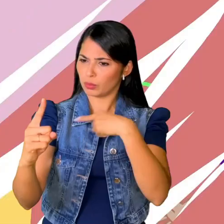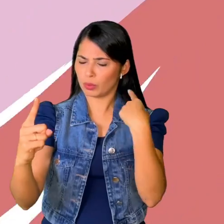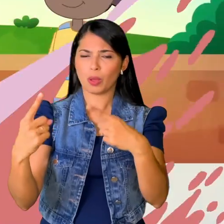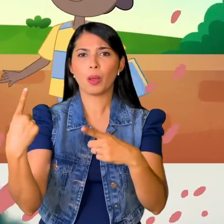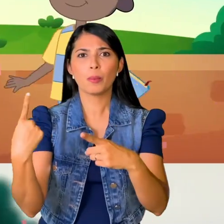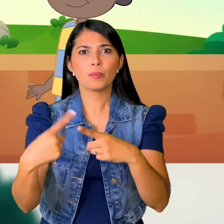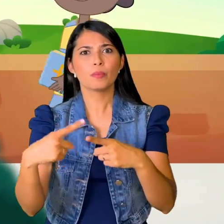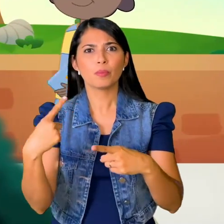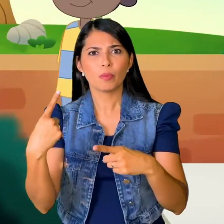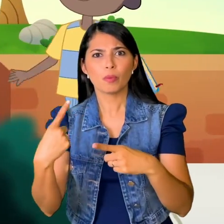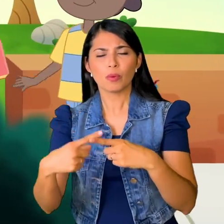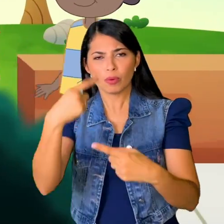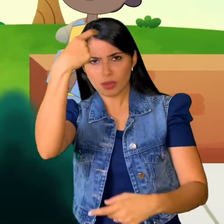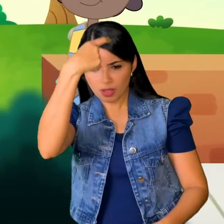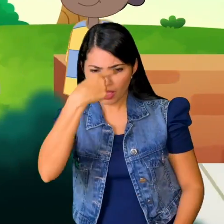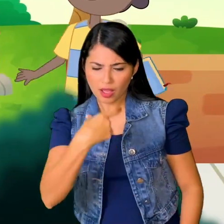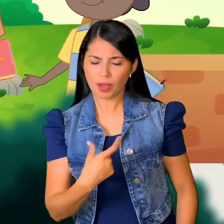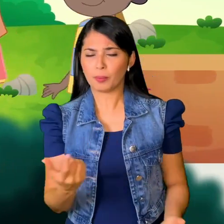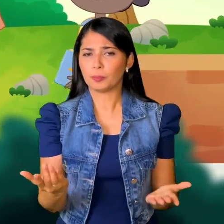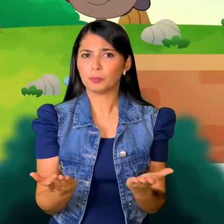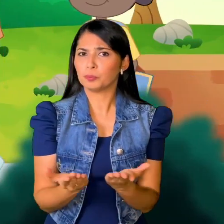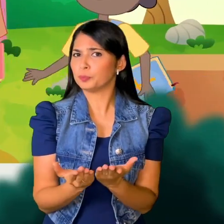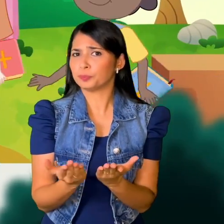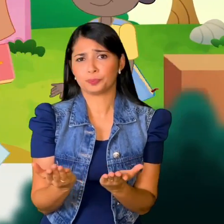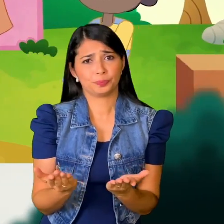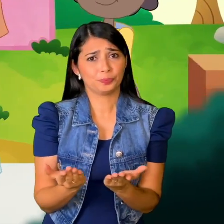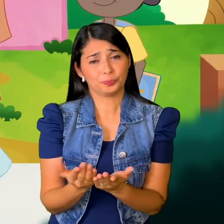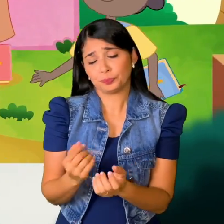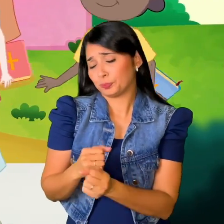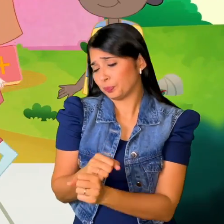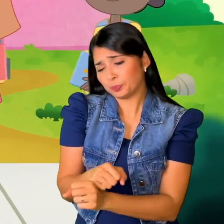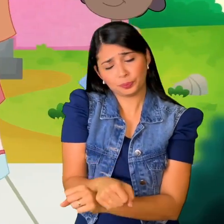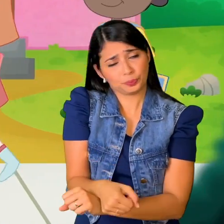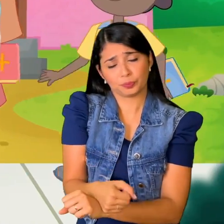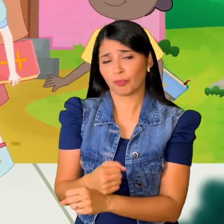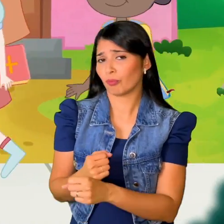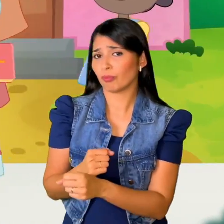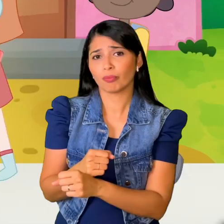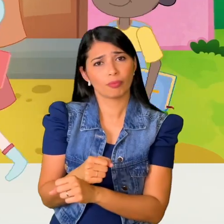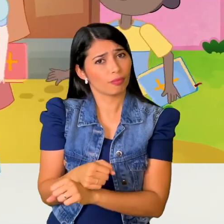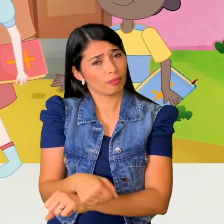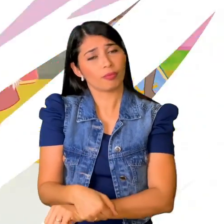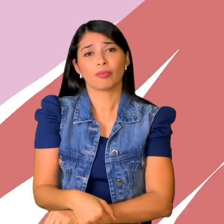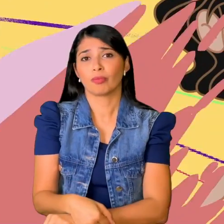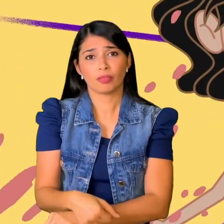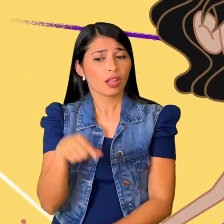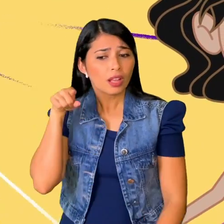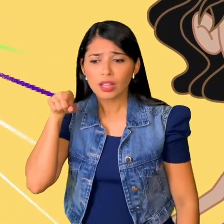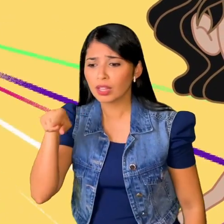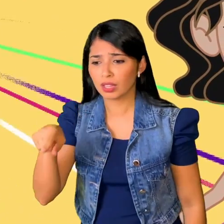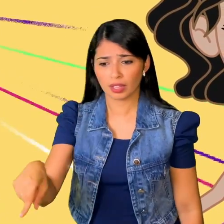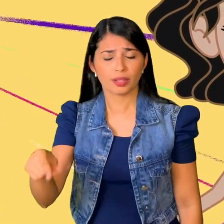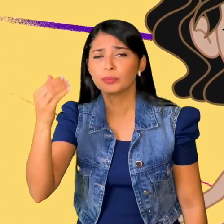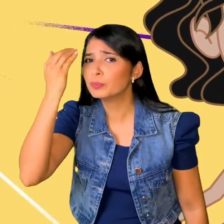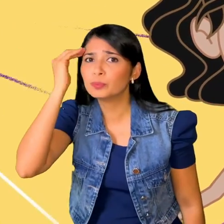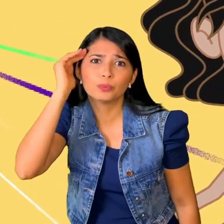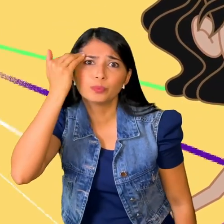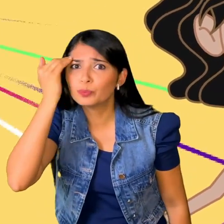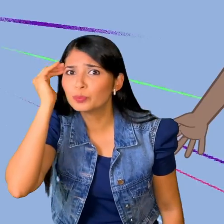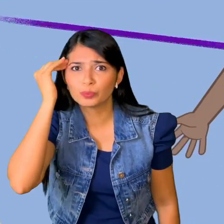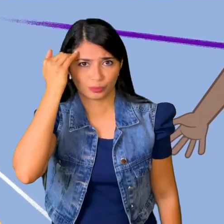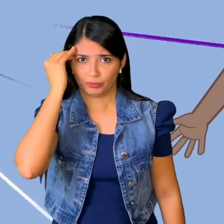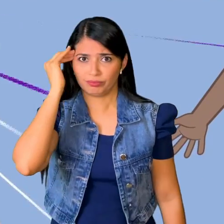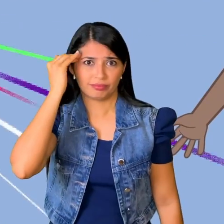zoar Por eu viver desse jeito Esse alguém